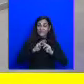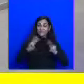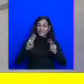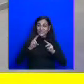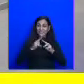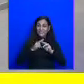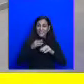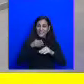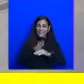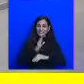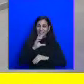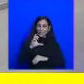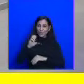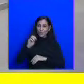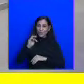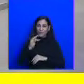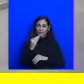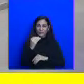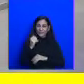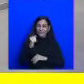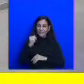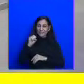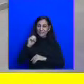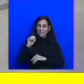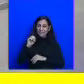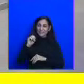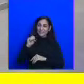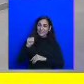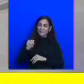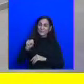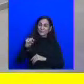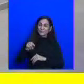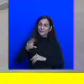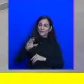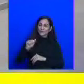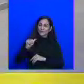Caixa. É só acessar loterias.caixa.gov.br.